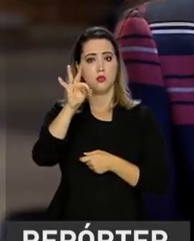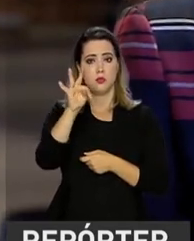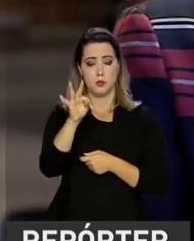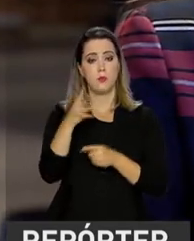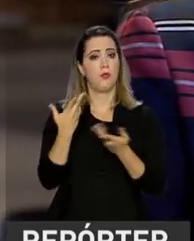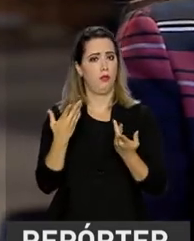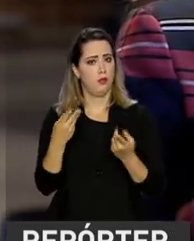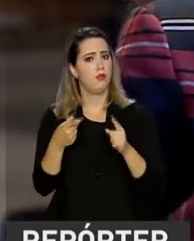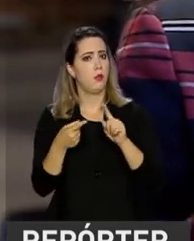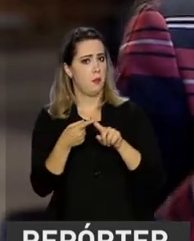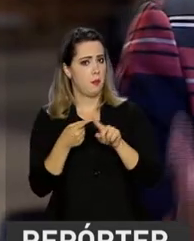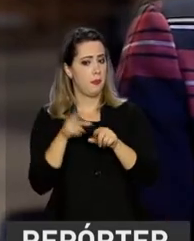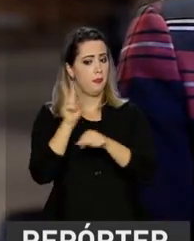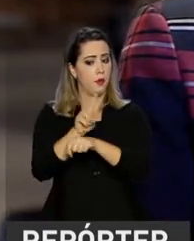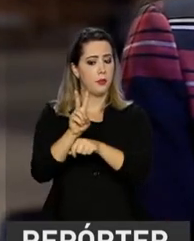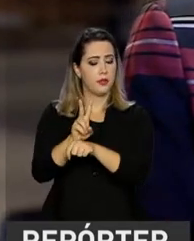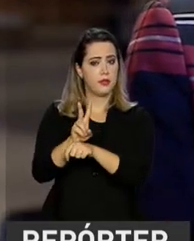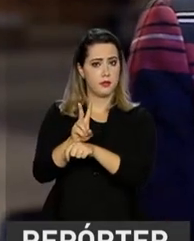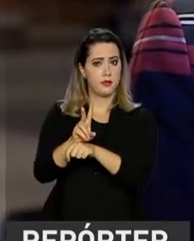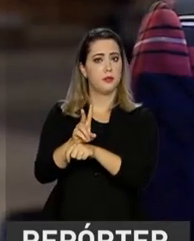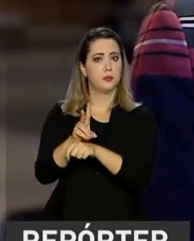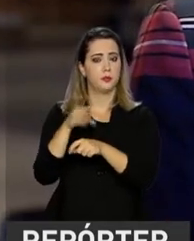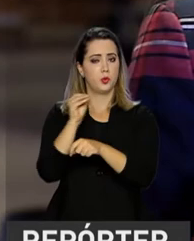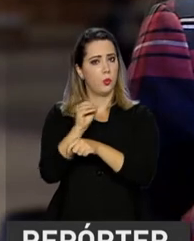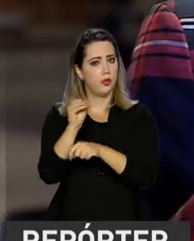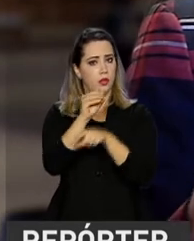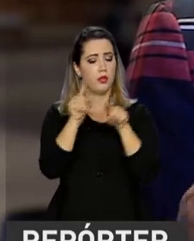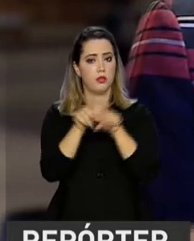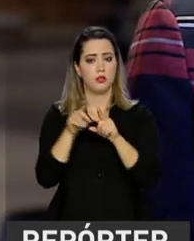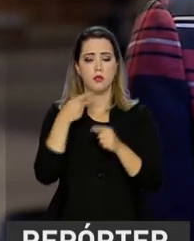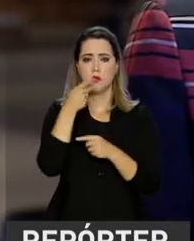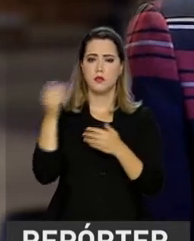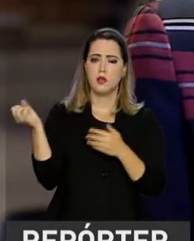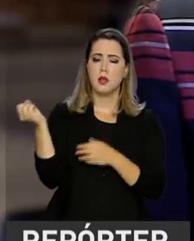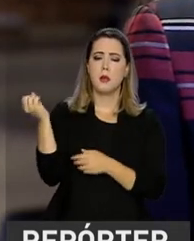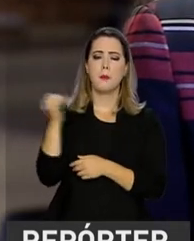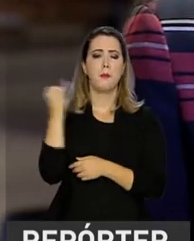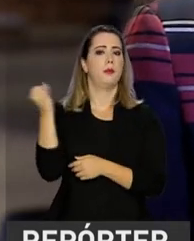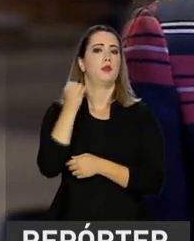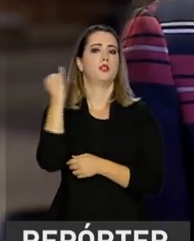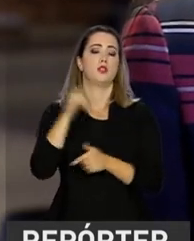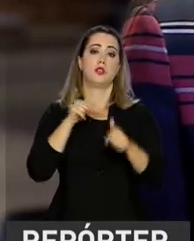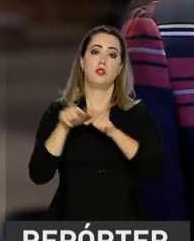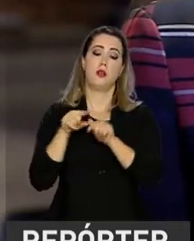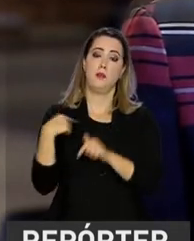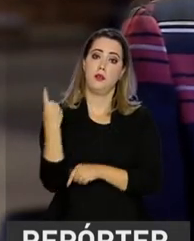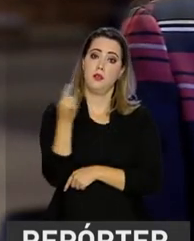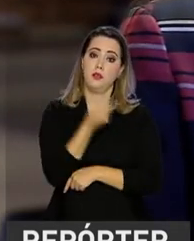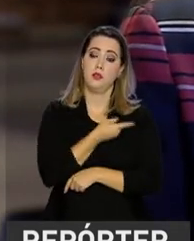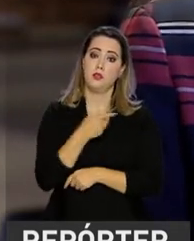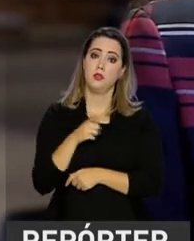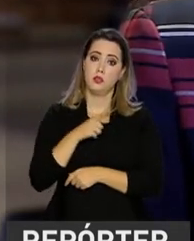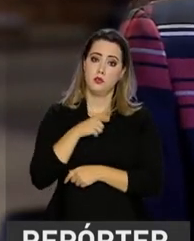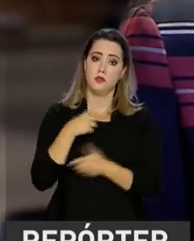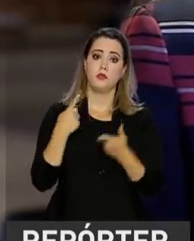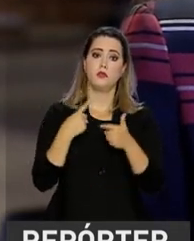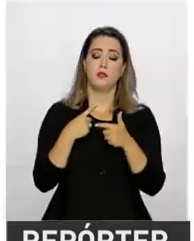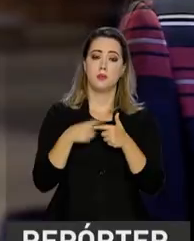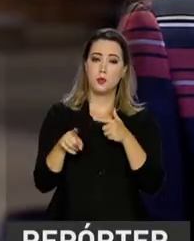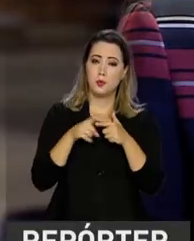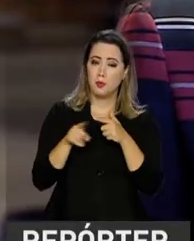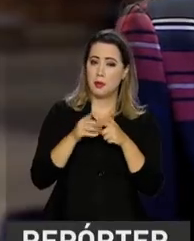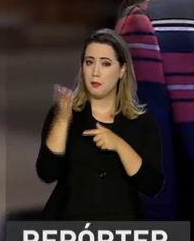eu gostaria de destacar é importantes missões que nós fizemos em razão do colapso da crise carcerária